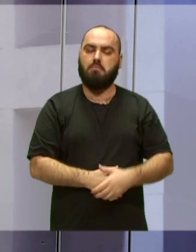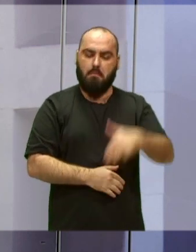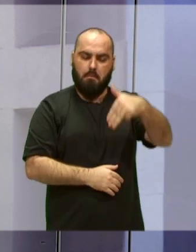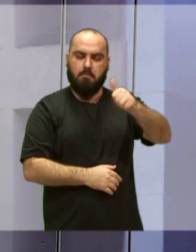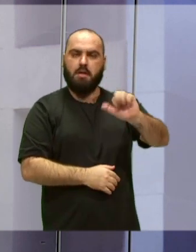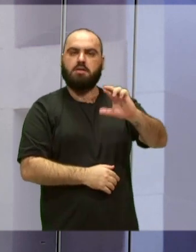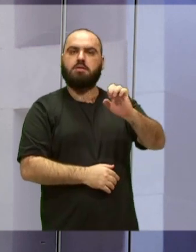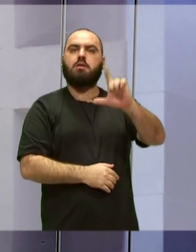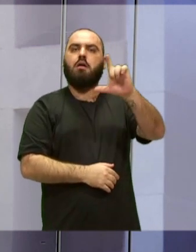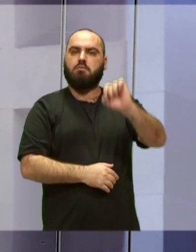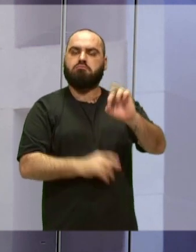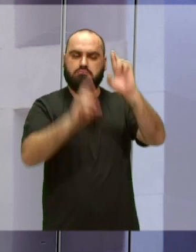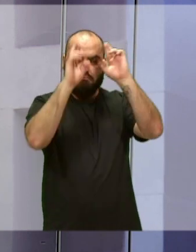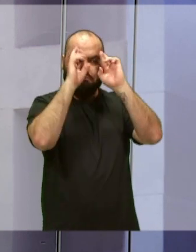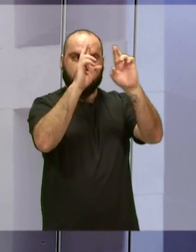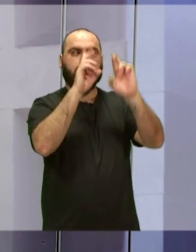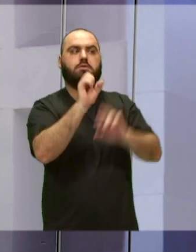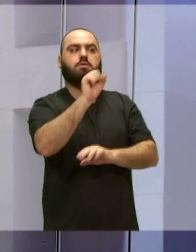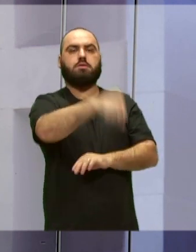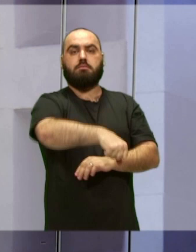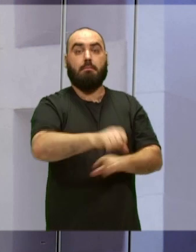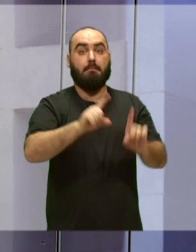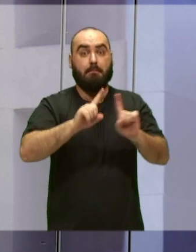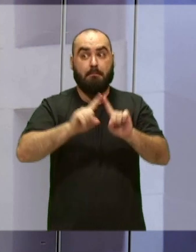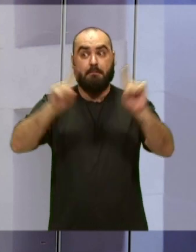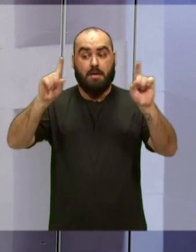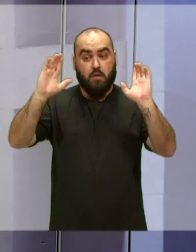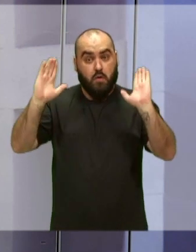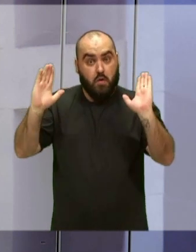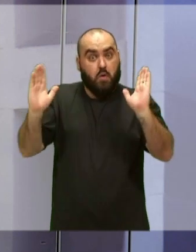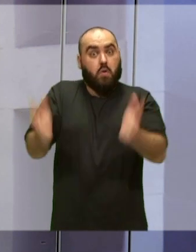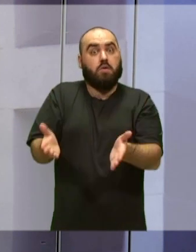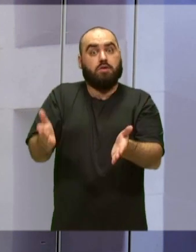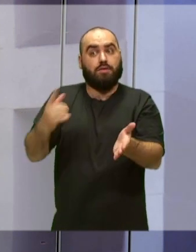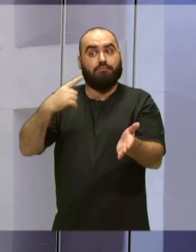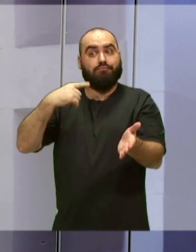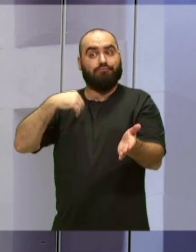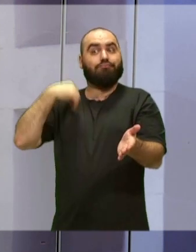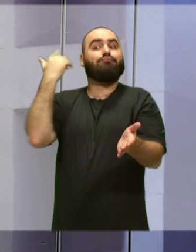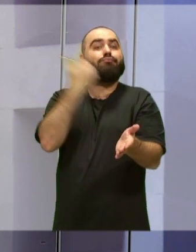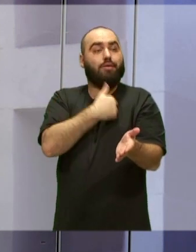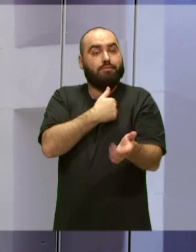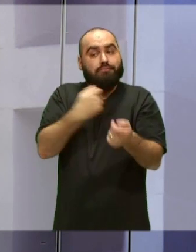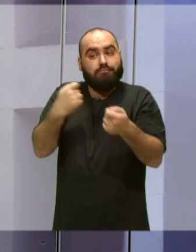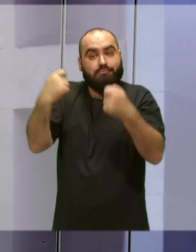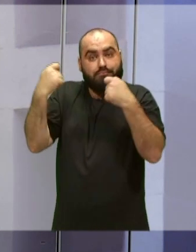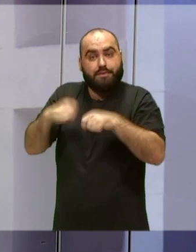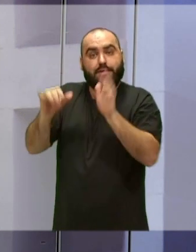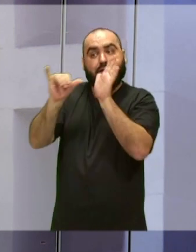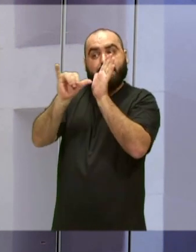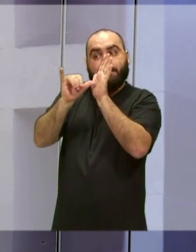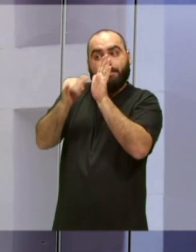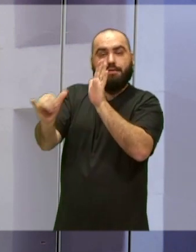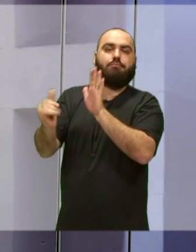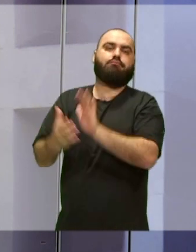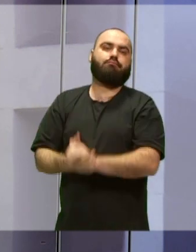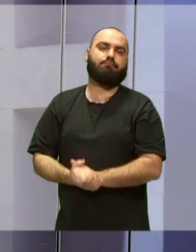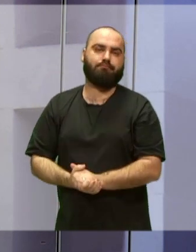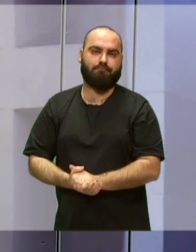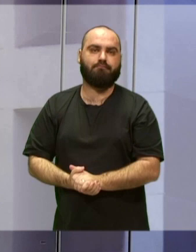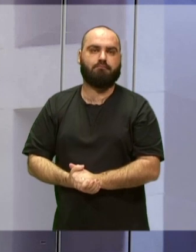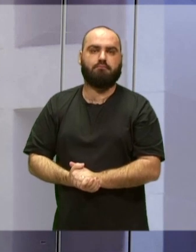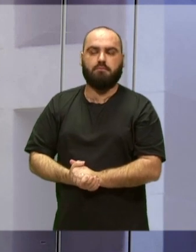respeito só que hoje nós dependemos da do edital né o edital foi